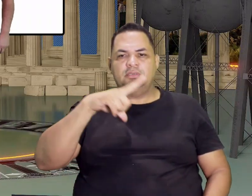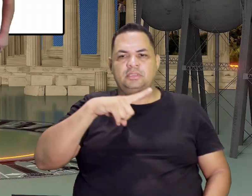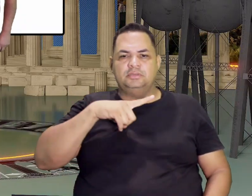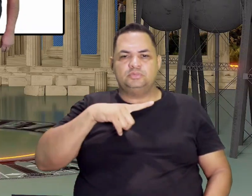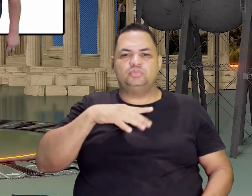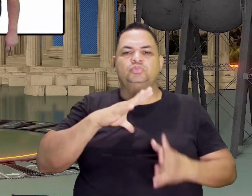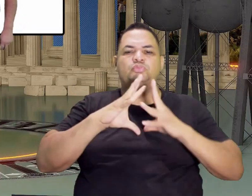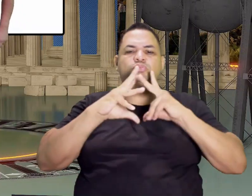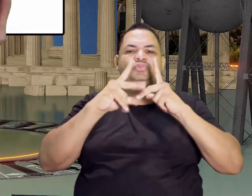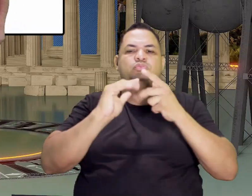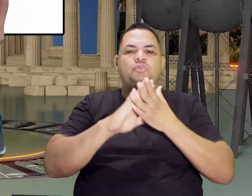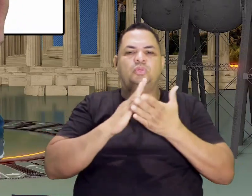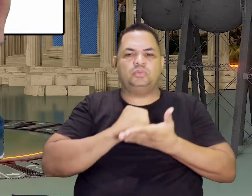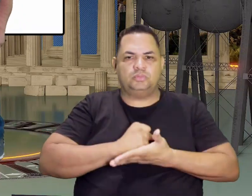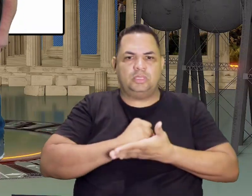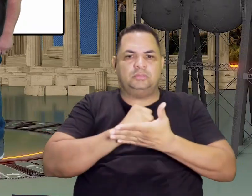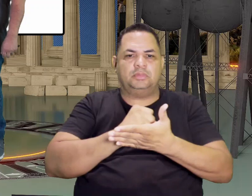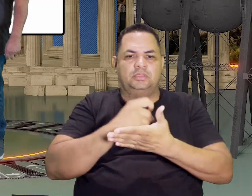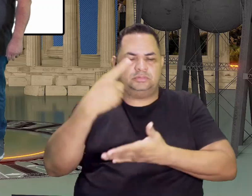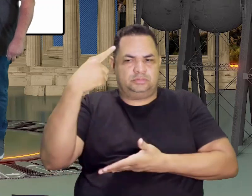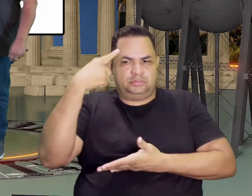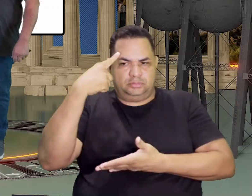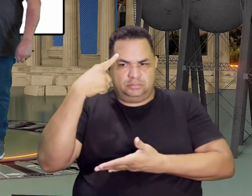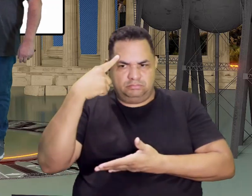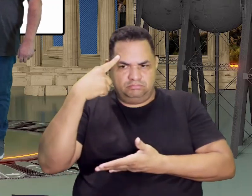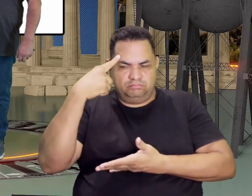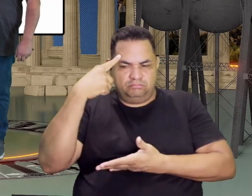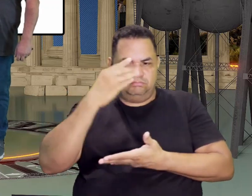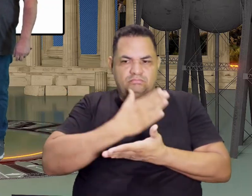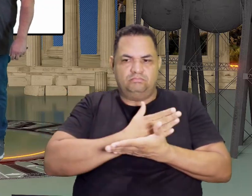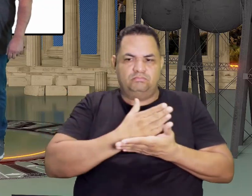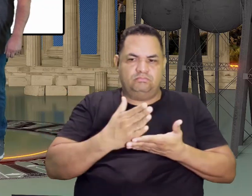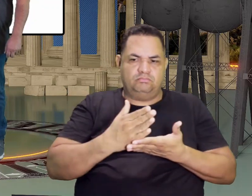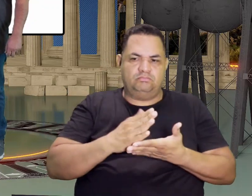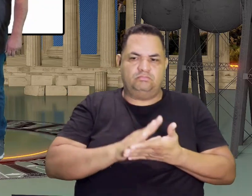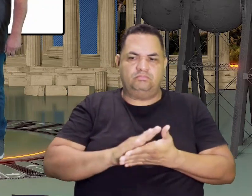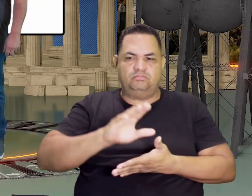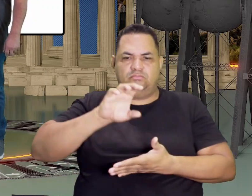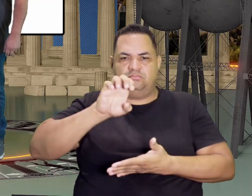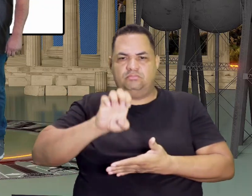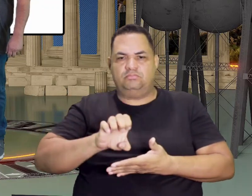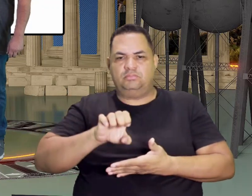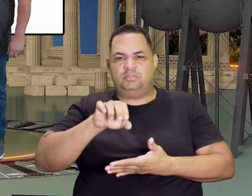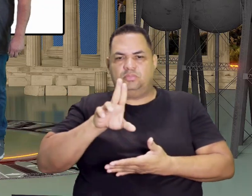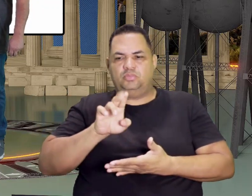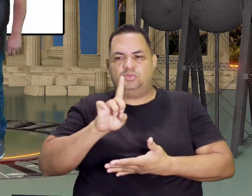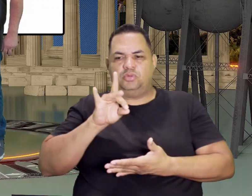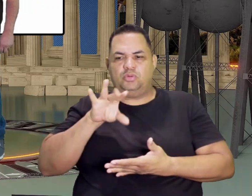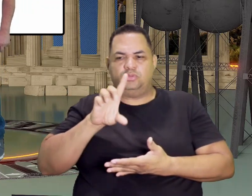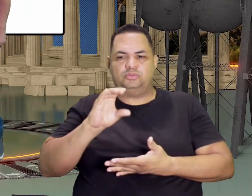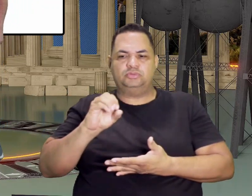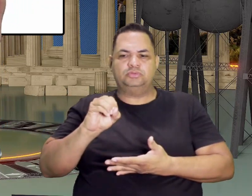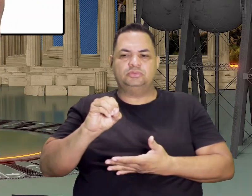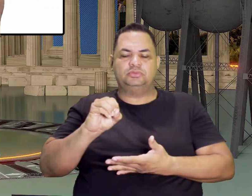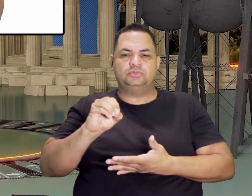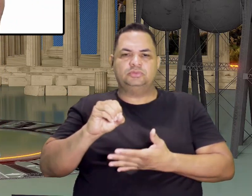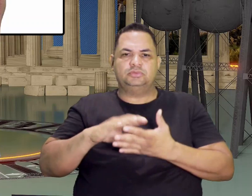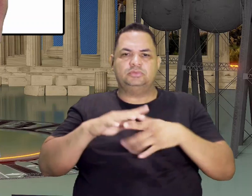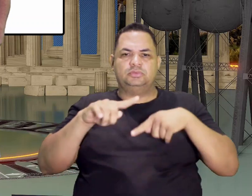todo um fundamento, os pensadores, né? Começou com Eudoxo, depois Platão,